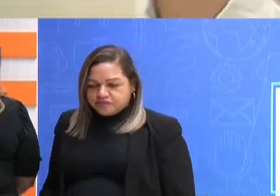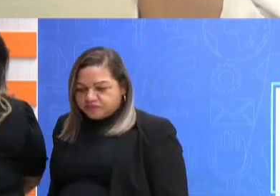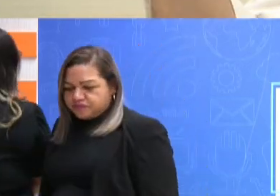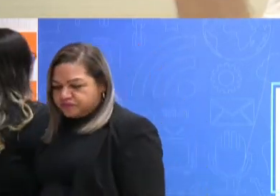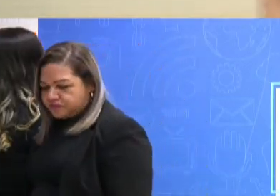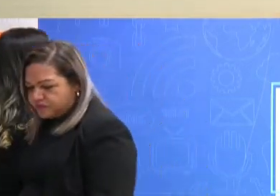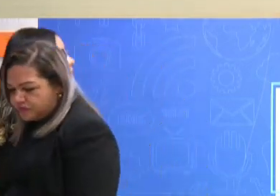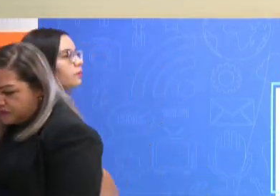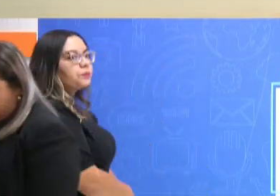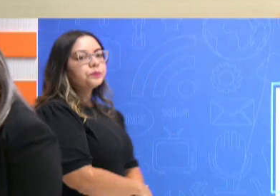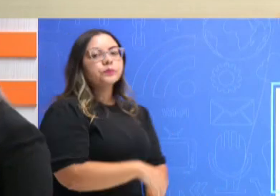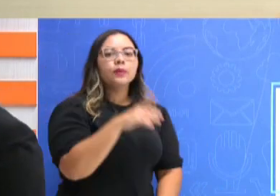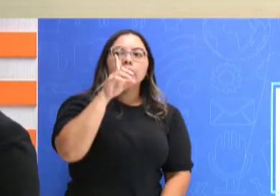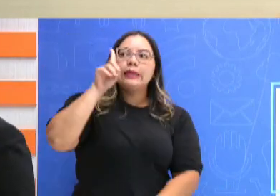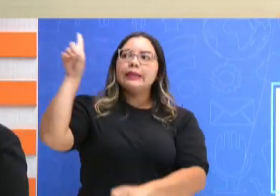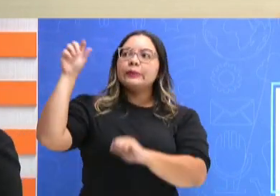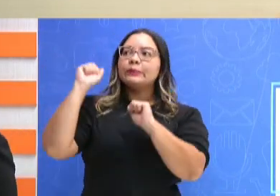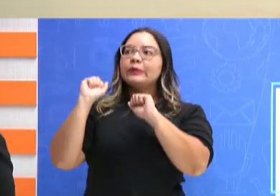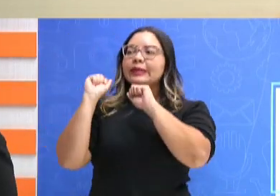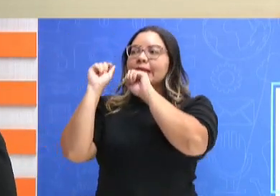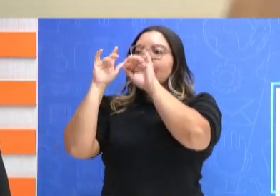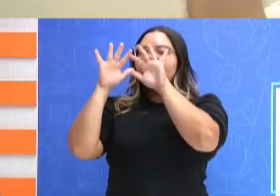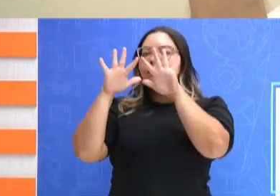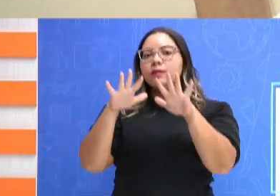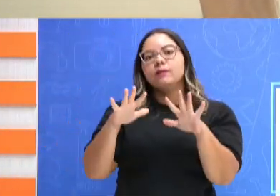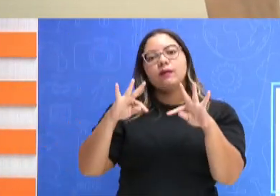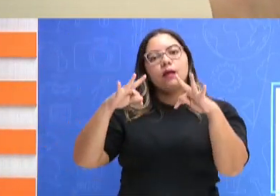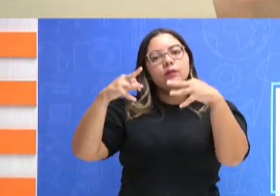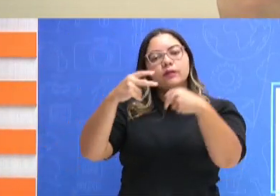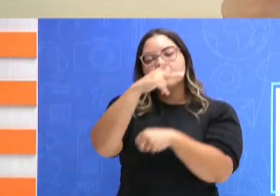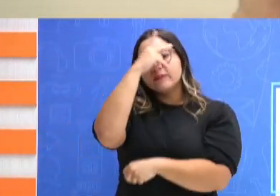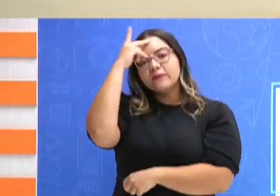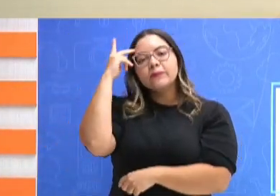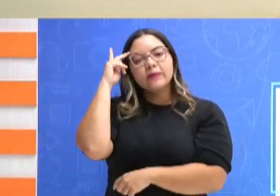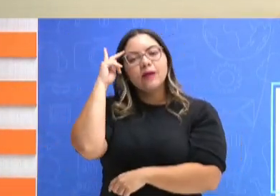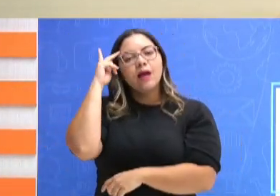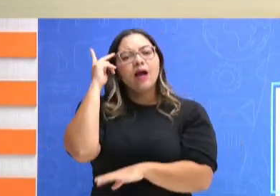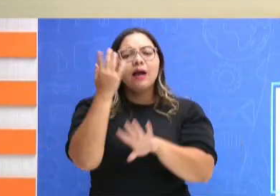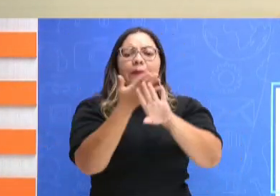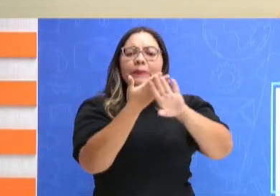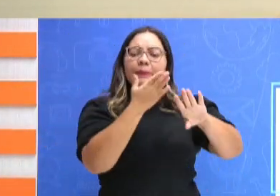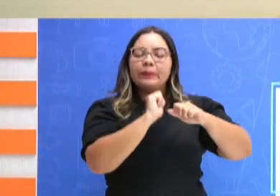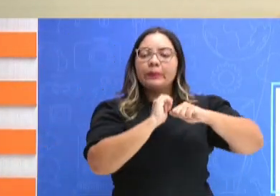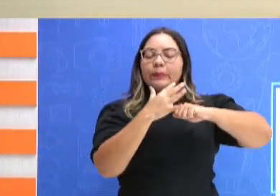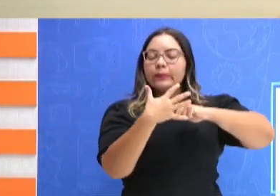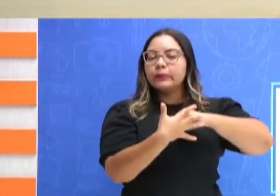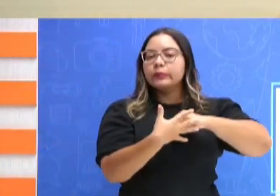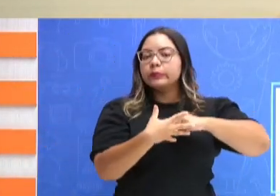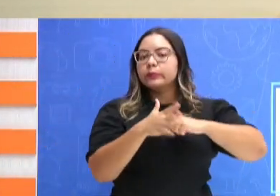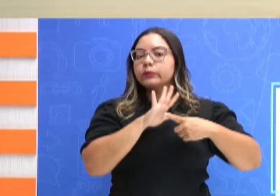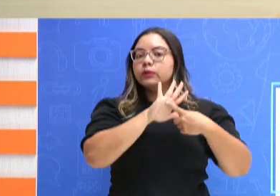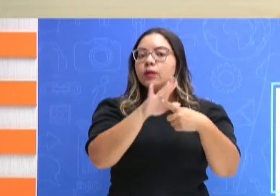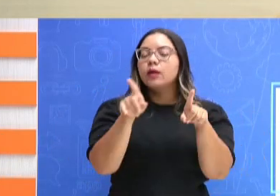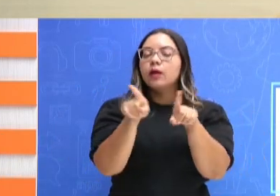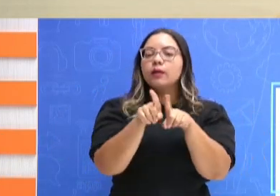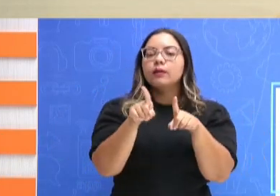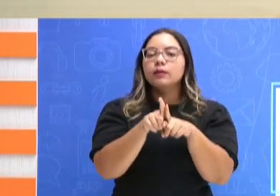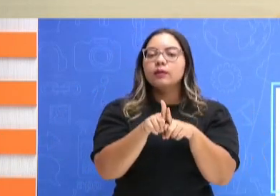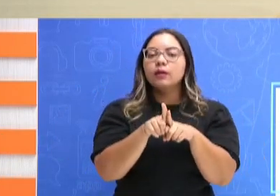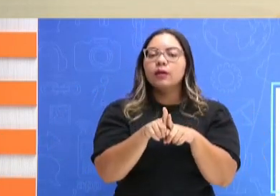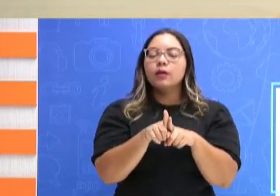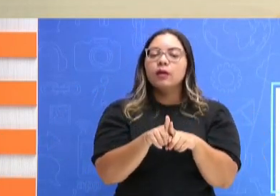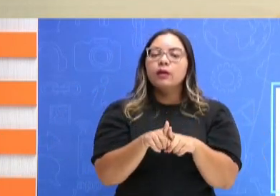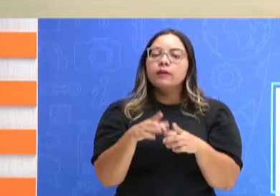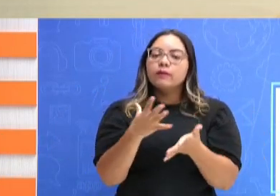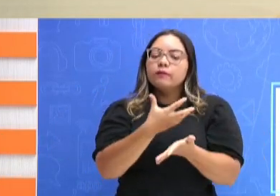Deus possa abençoar a todos nós, eliminando com essa pandemia e trazendo para nós, resgatando a